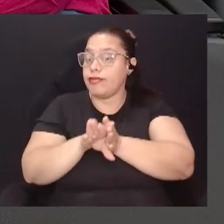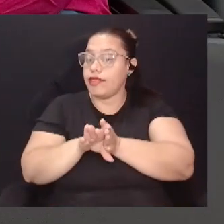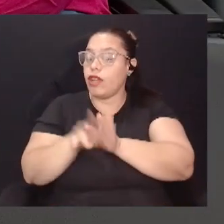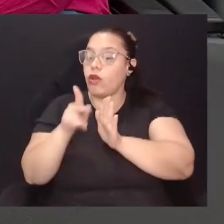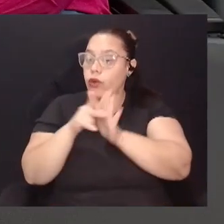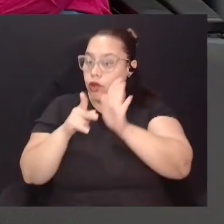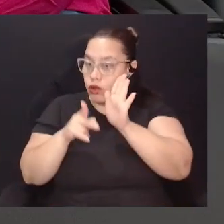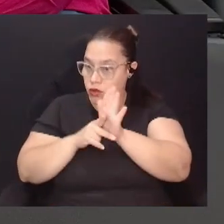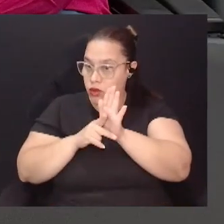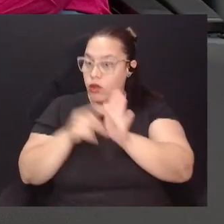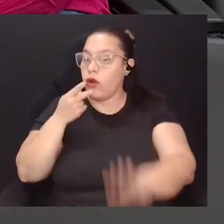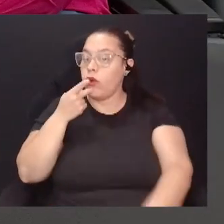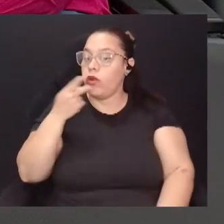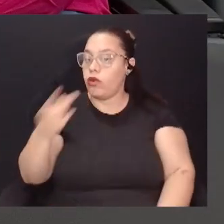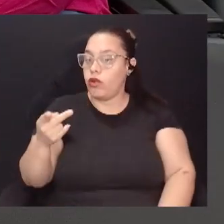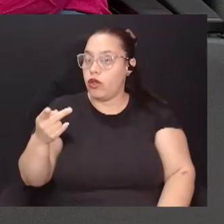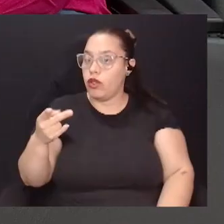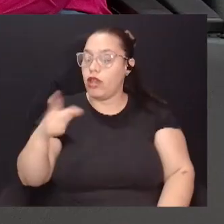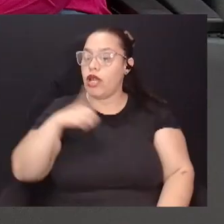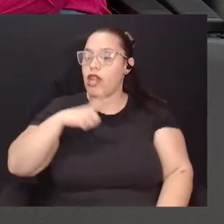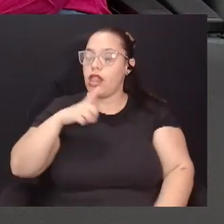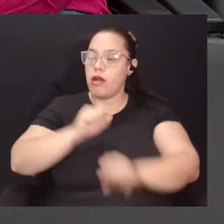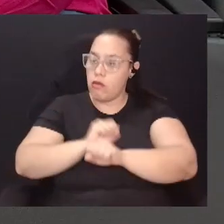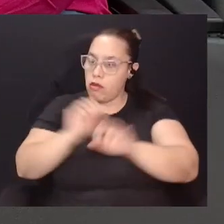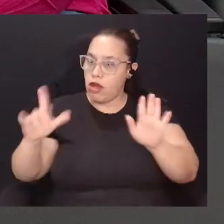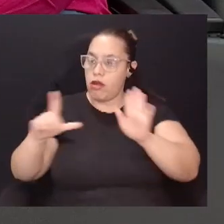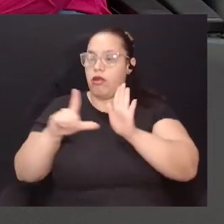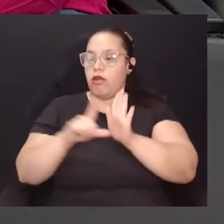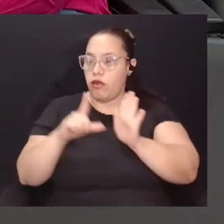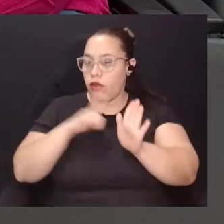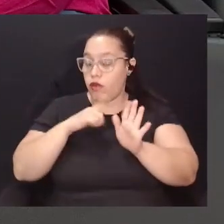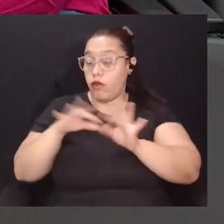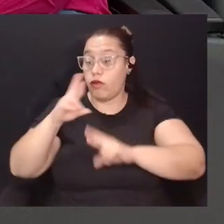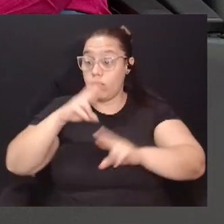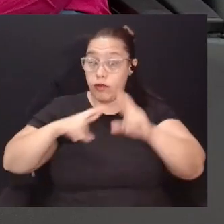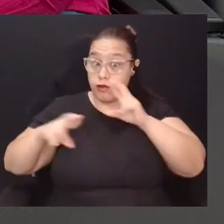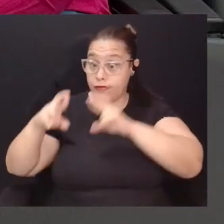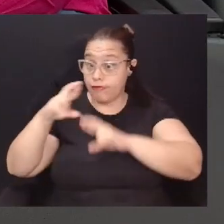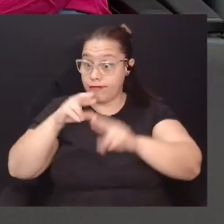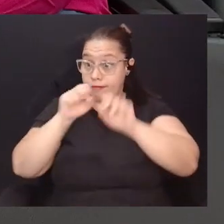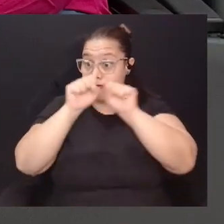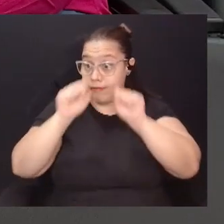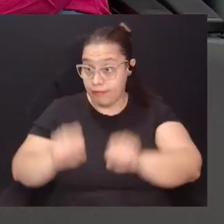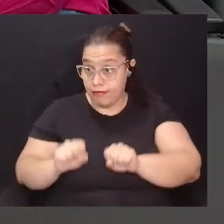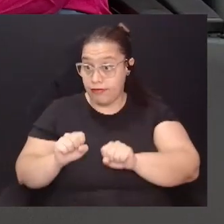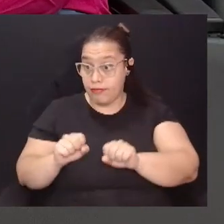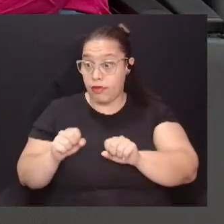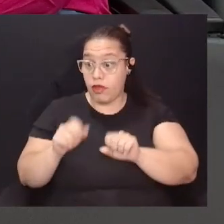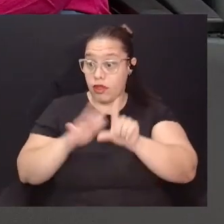na questão desse projeto, né, que fala sobre ter mais transparência também na fiscalização, né, no